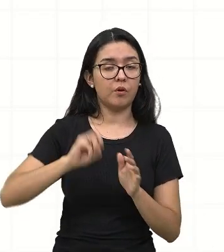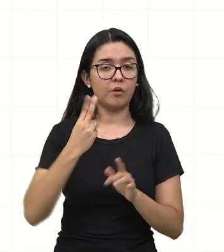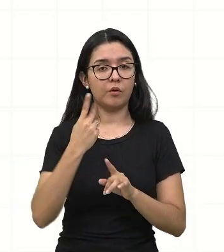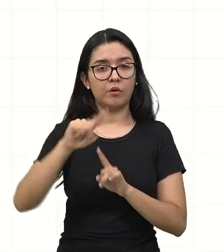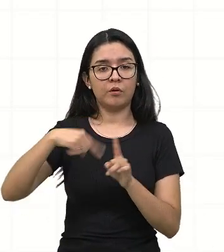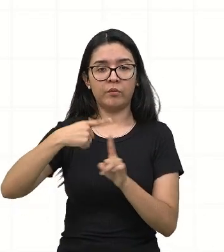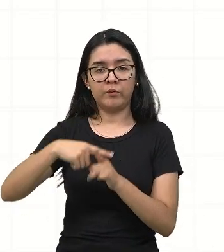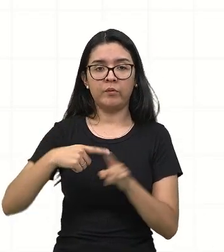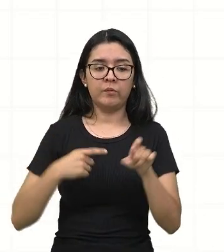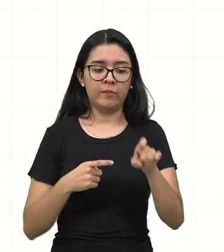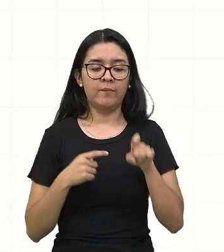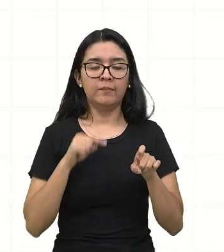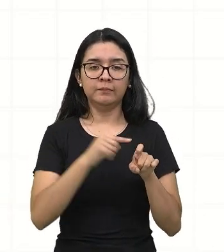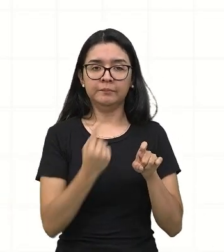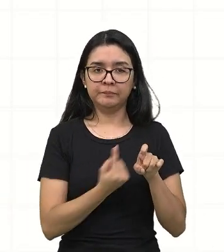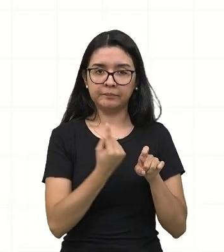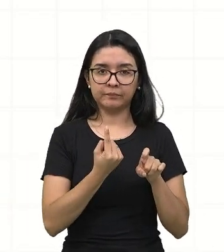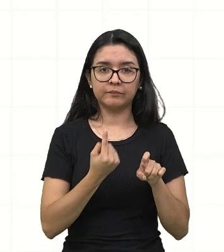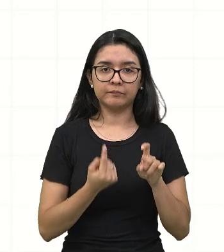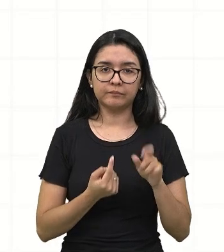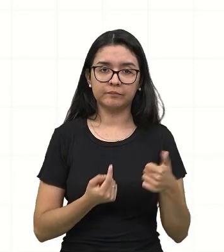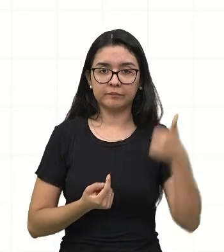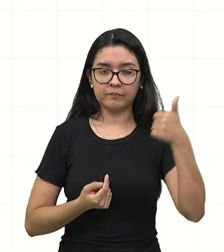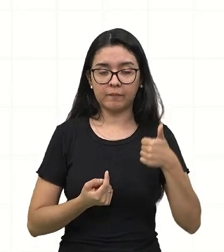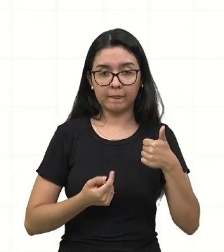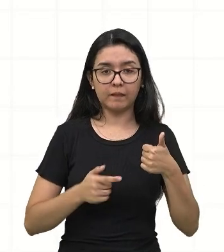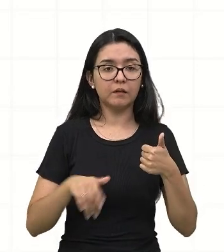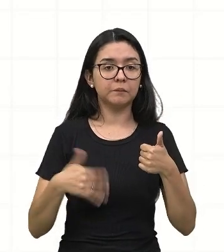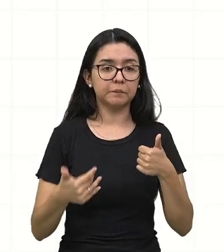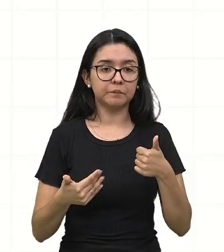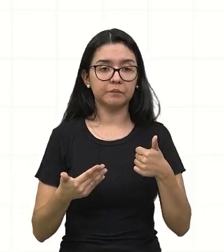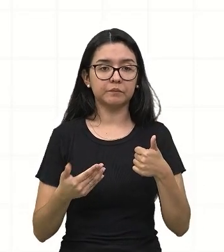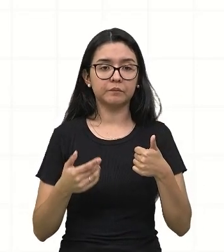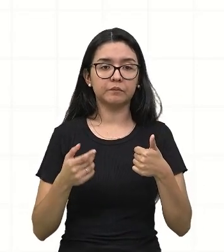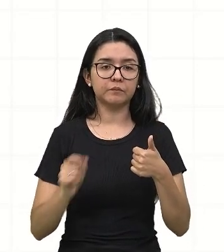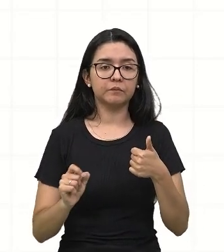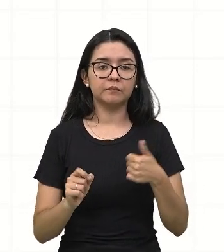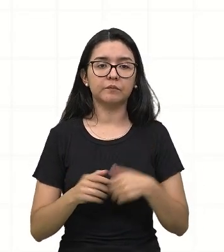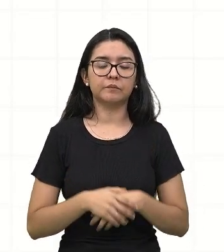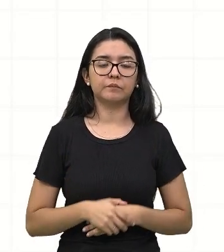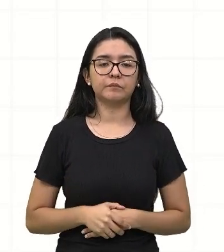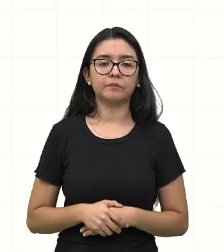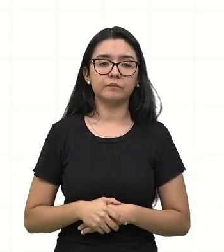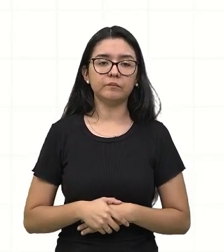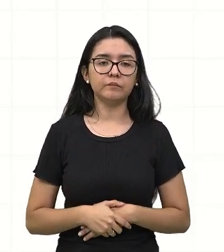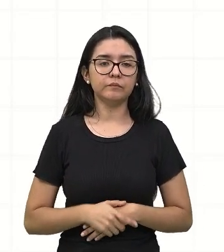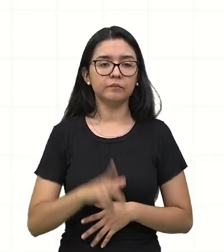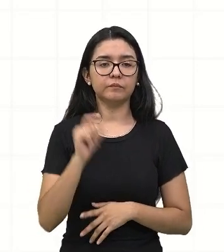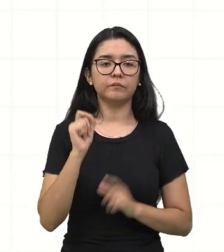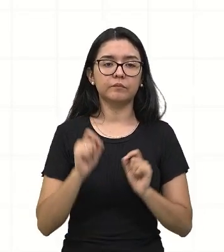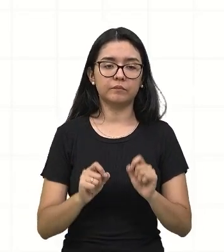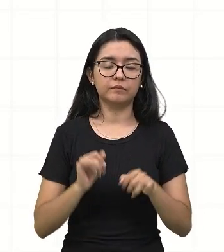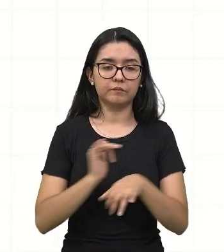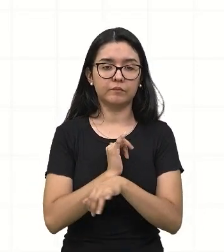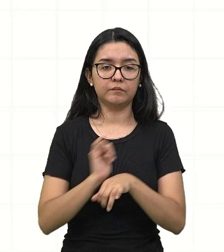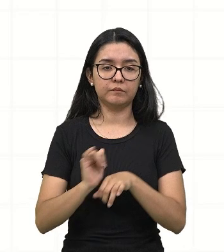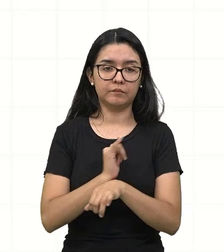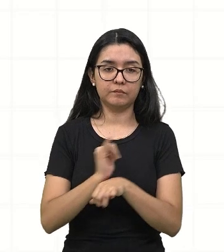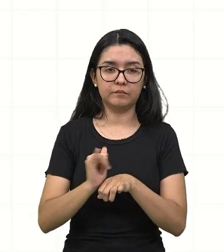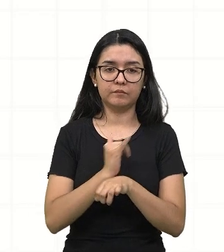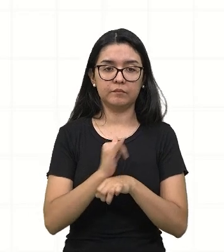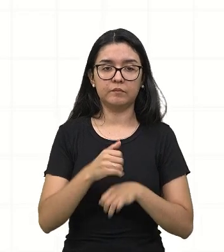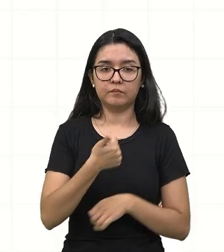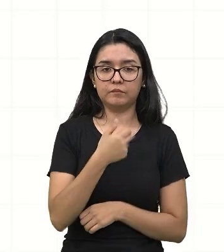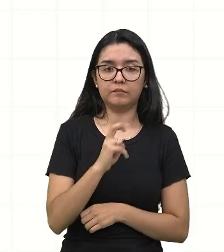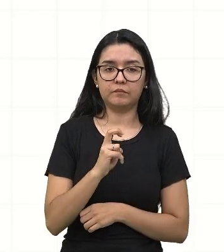sozinho no primeiro membro, tá bom? Essa é a ideia. Então, nós vamos escolher uma maneira de tal forma que esse